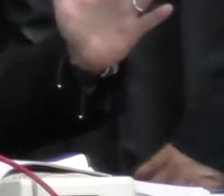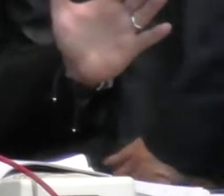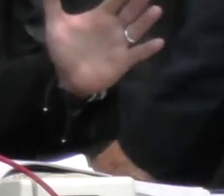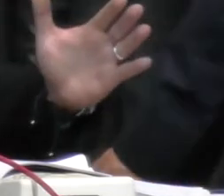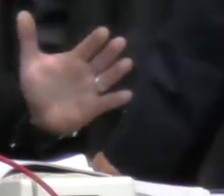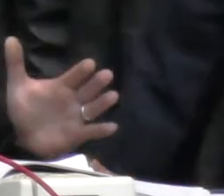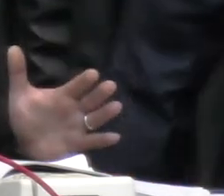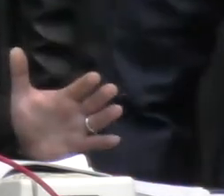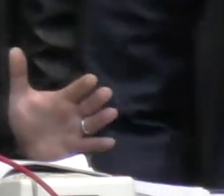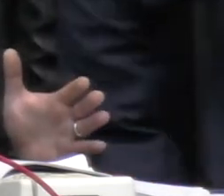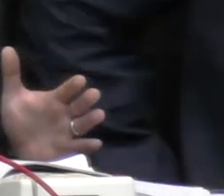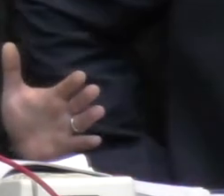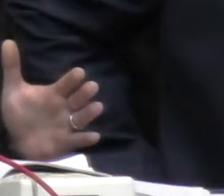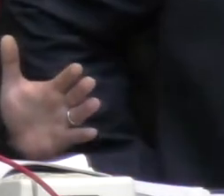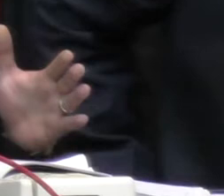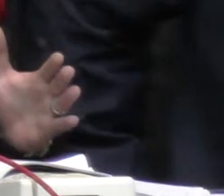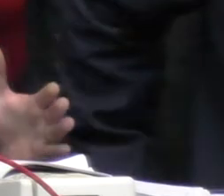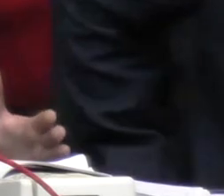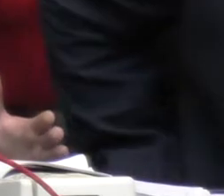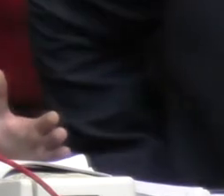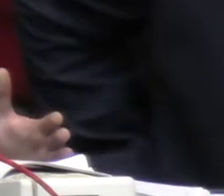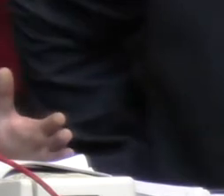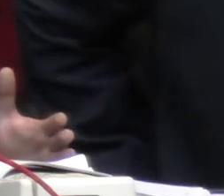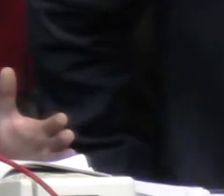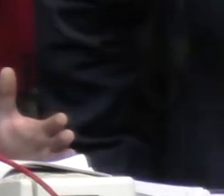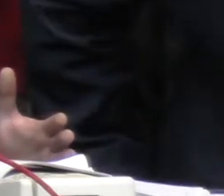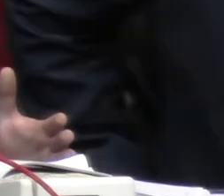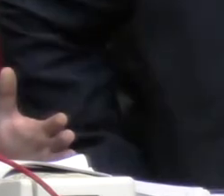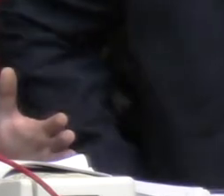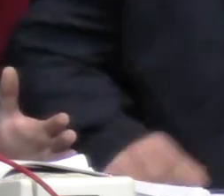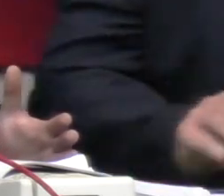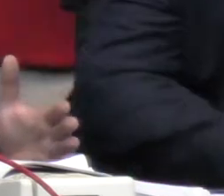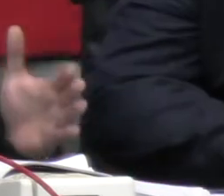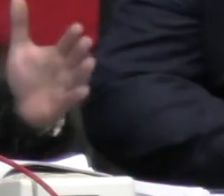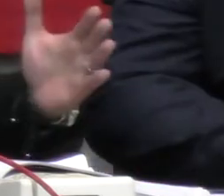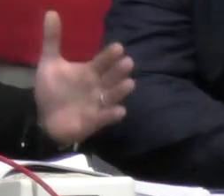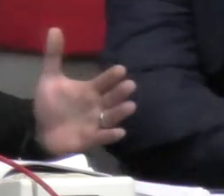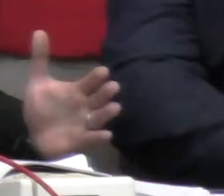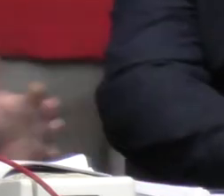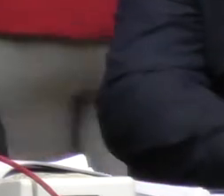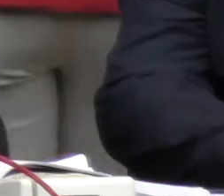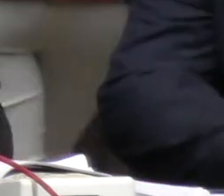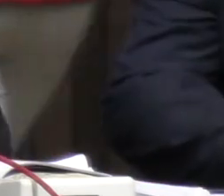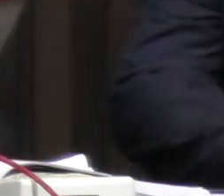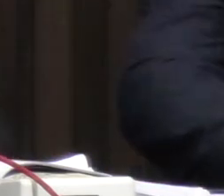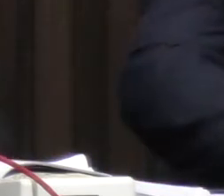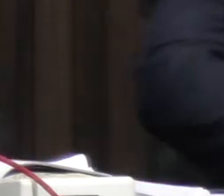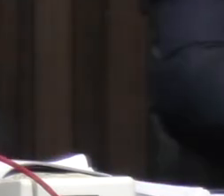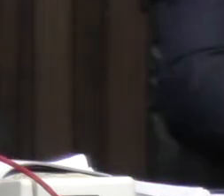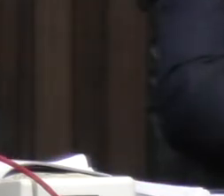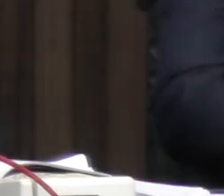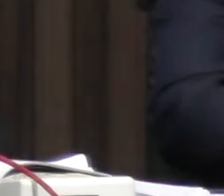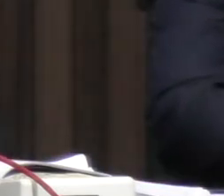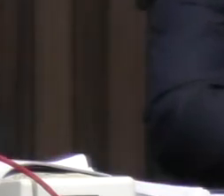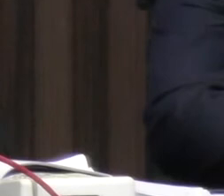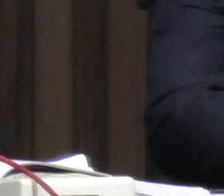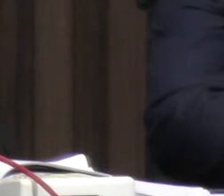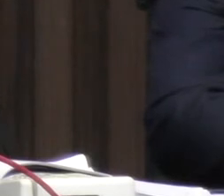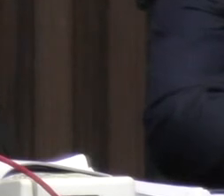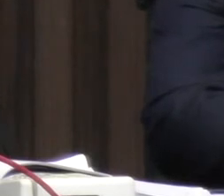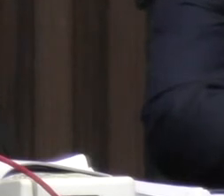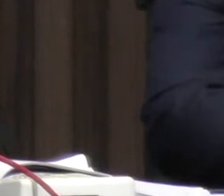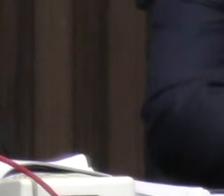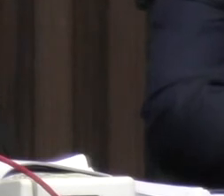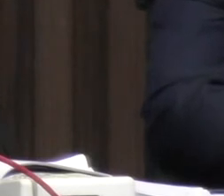o presidente da CEAM doutor Wilson Perico economista que está ao meu lado esquerdo portanto ao lado direito da